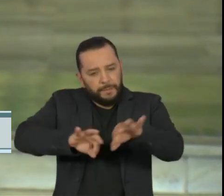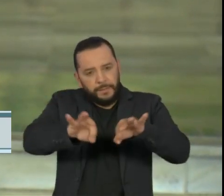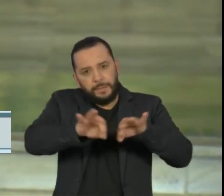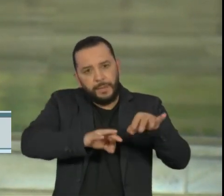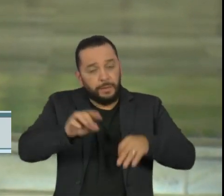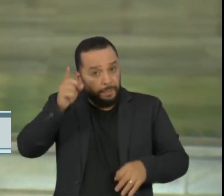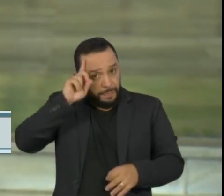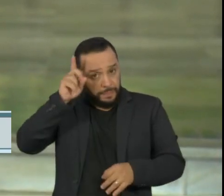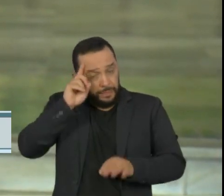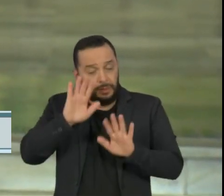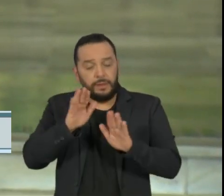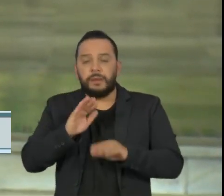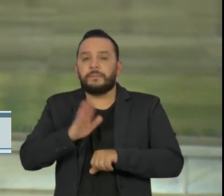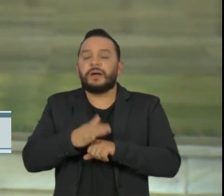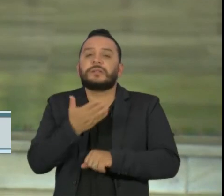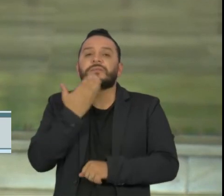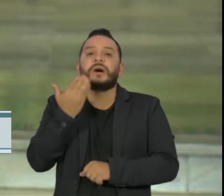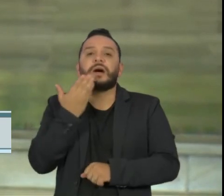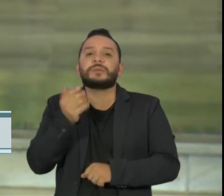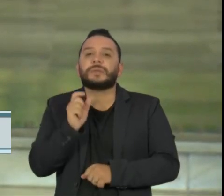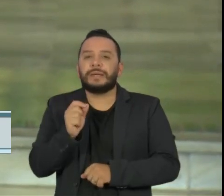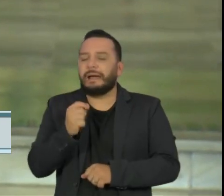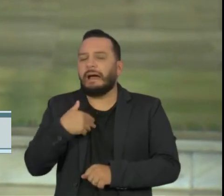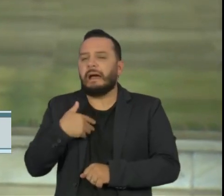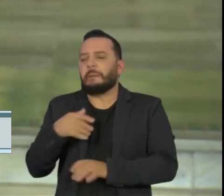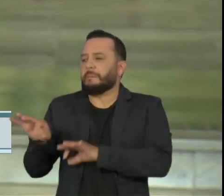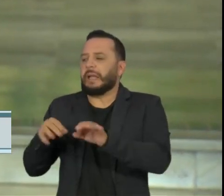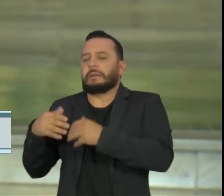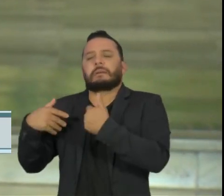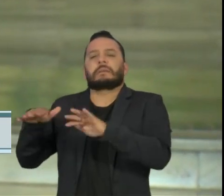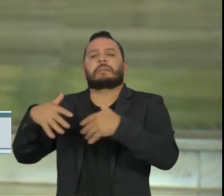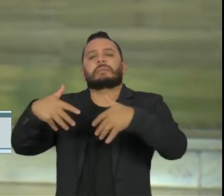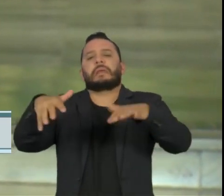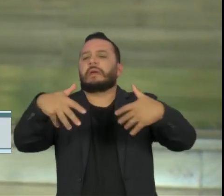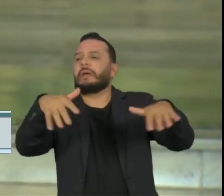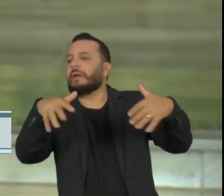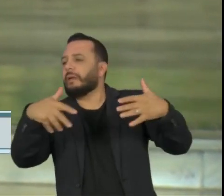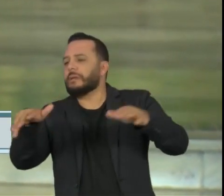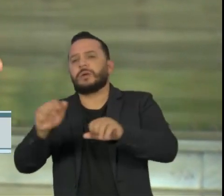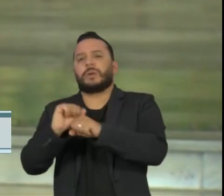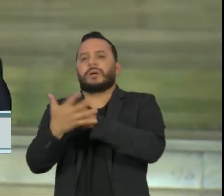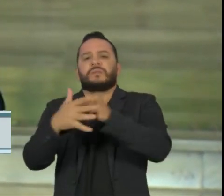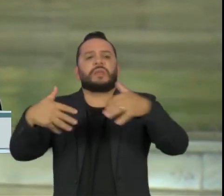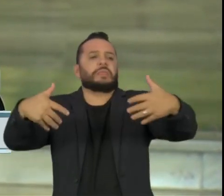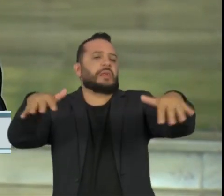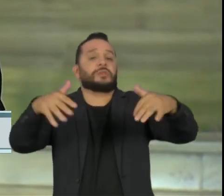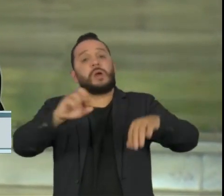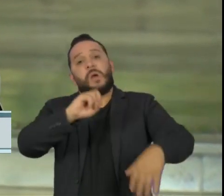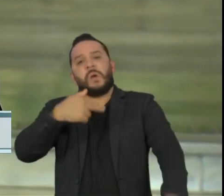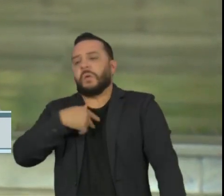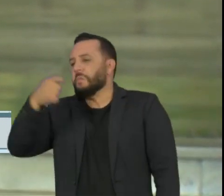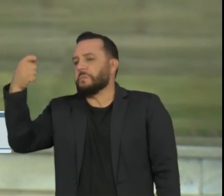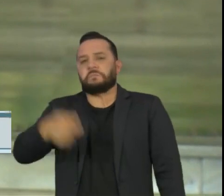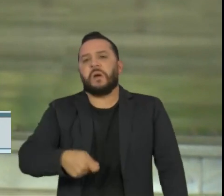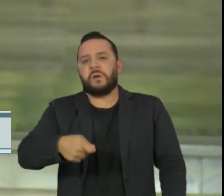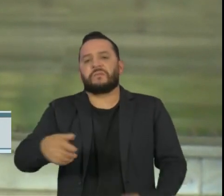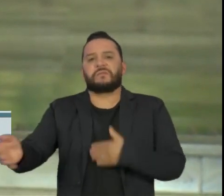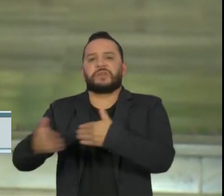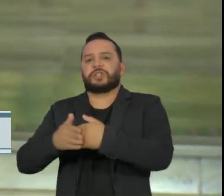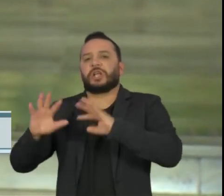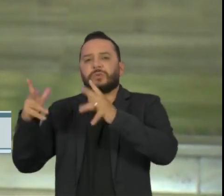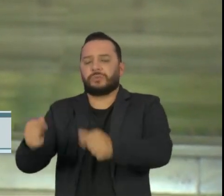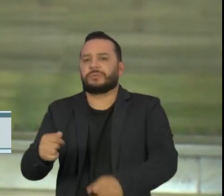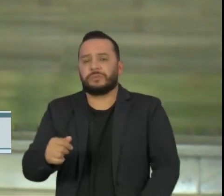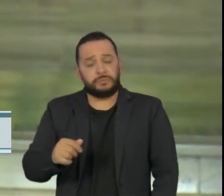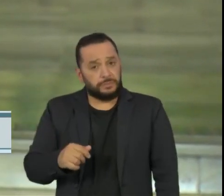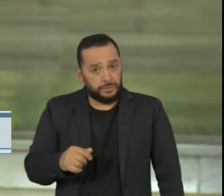A situação mais fácil é não ter um plano, é deixar correr ou radicalizar e manter tudo fechado, imaginando que as